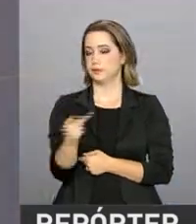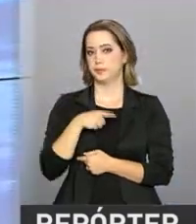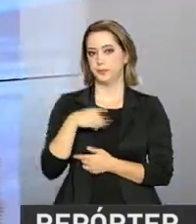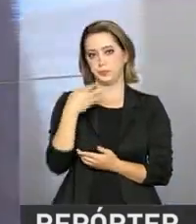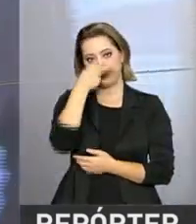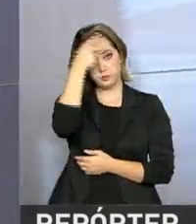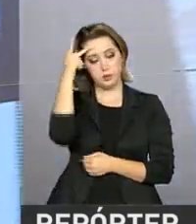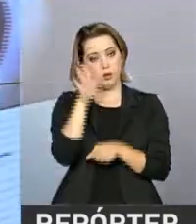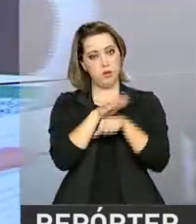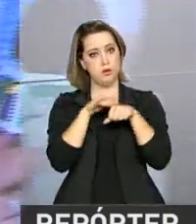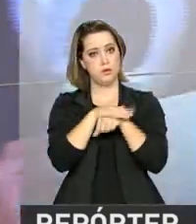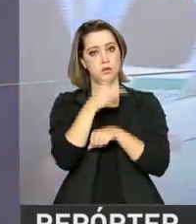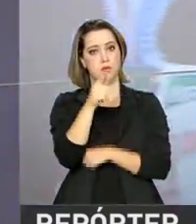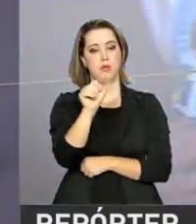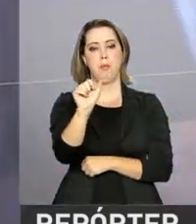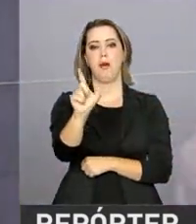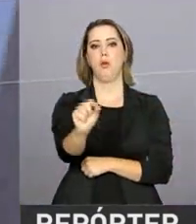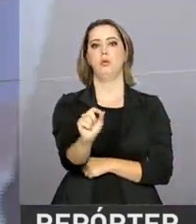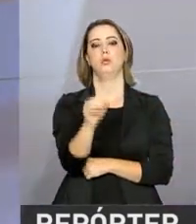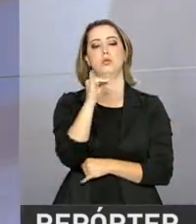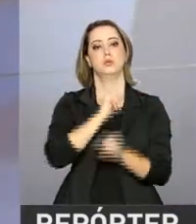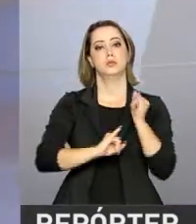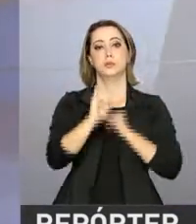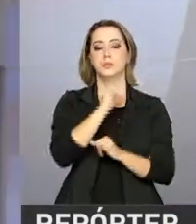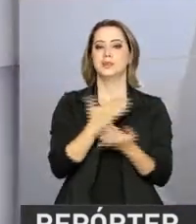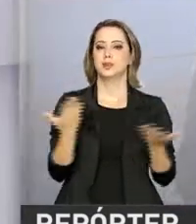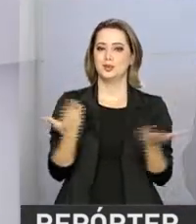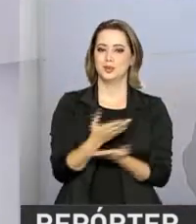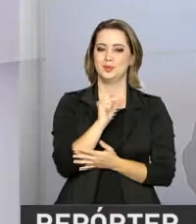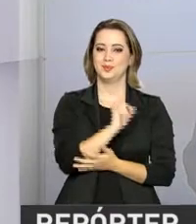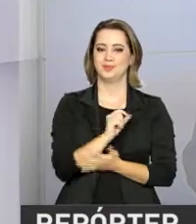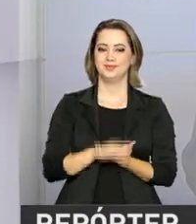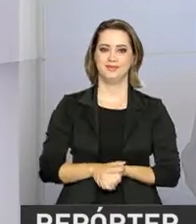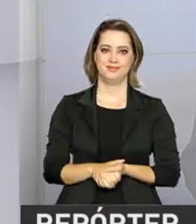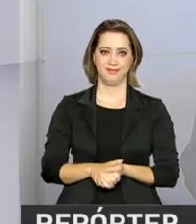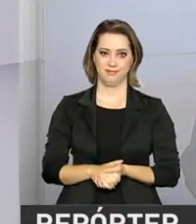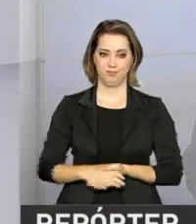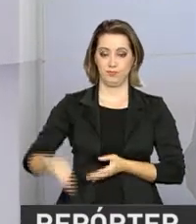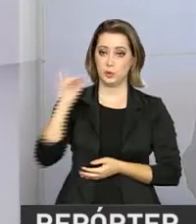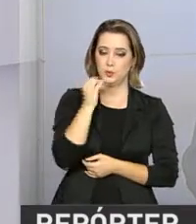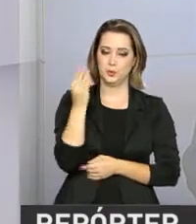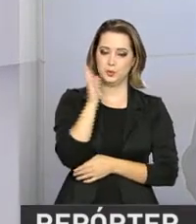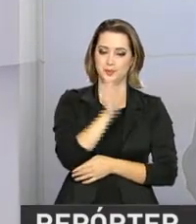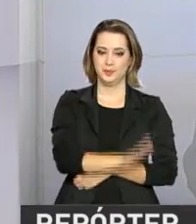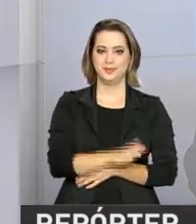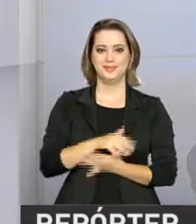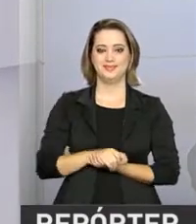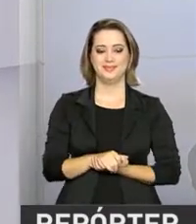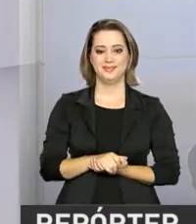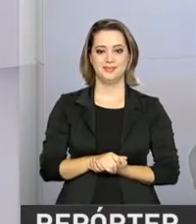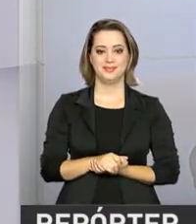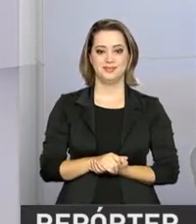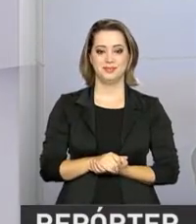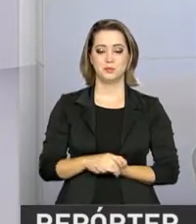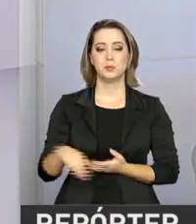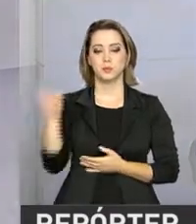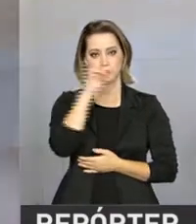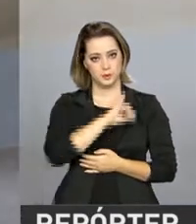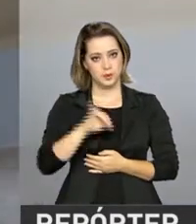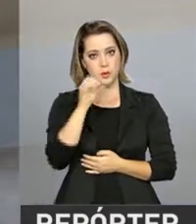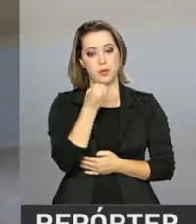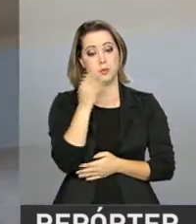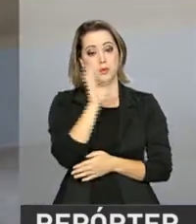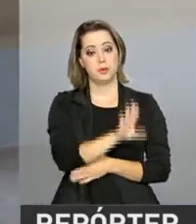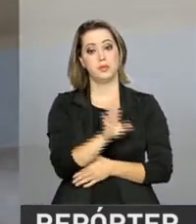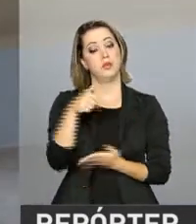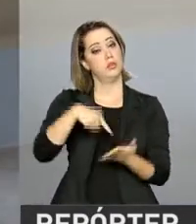conversar sobre isso com o repórter paulo la sálvia que tem mais informações olá paulo boa tarde mais uma vez roberto boa tarde eu volto